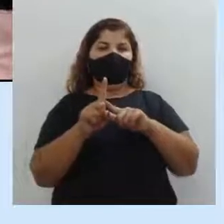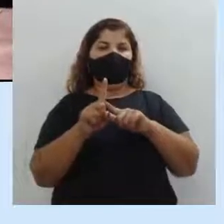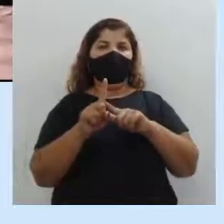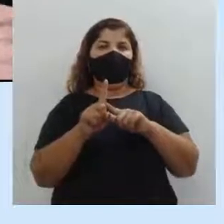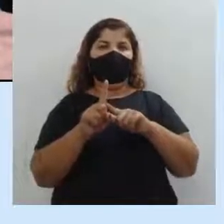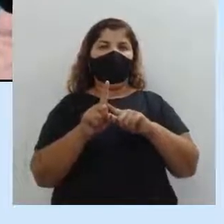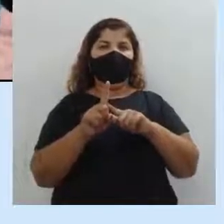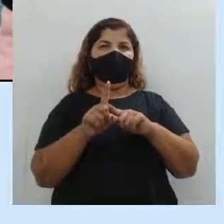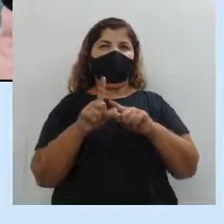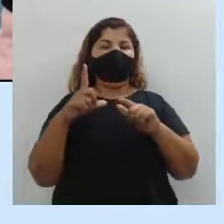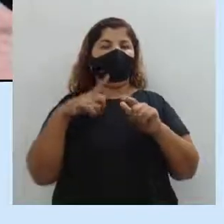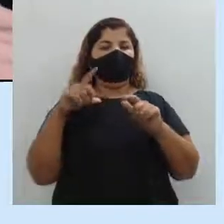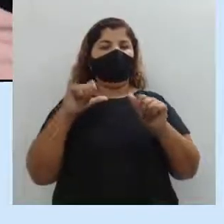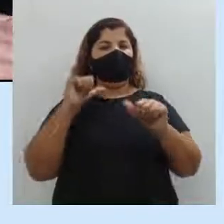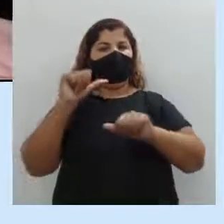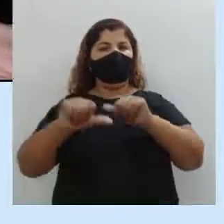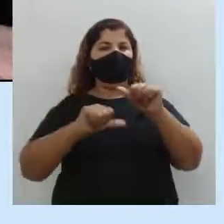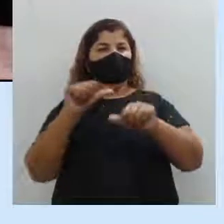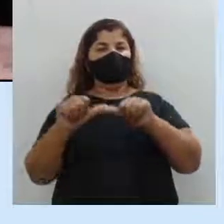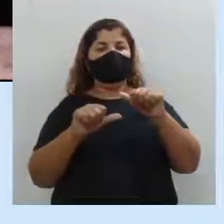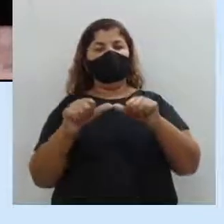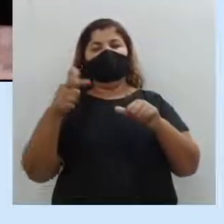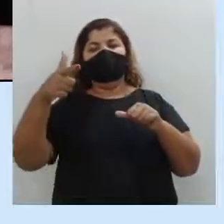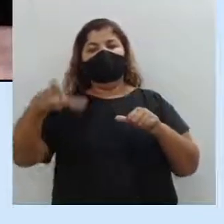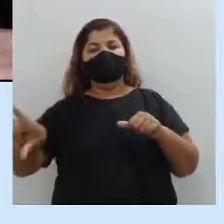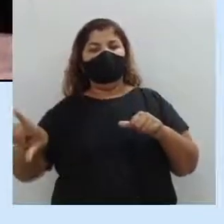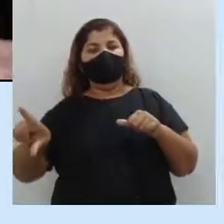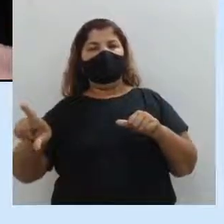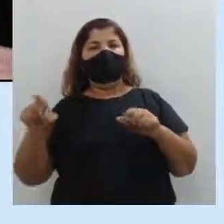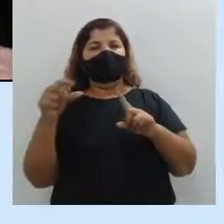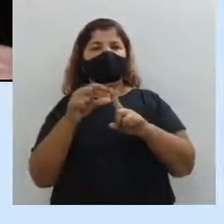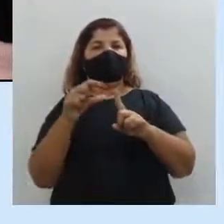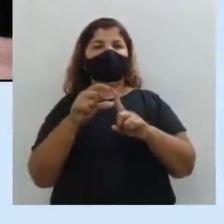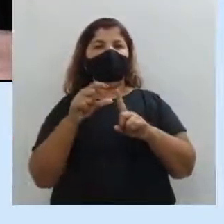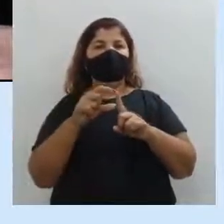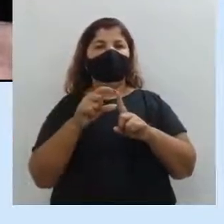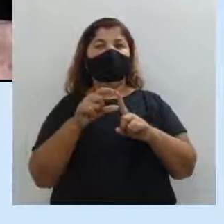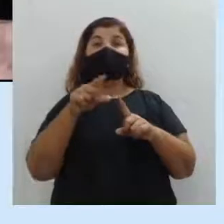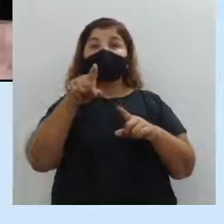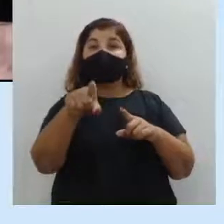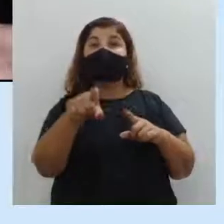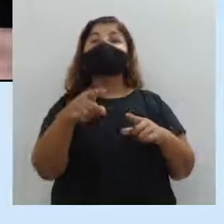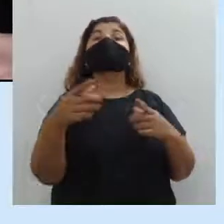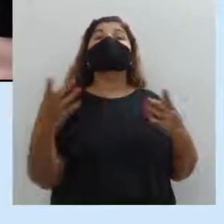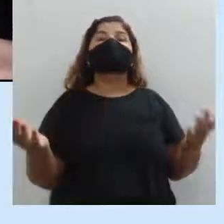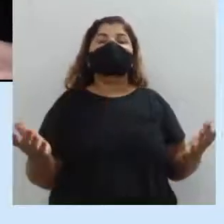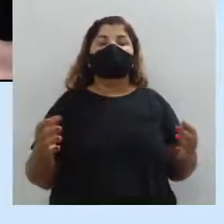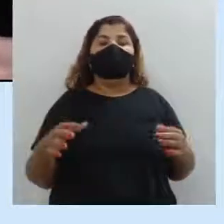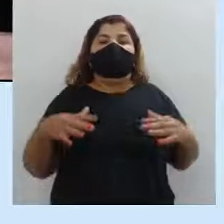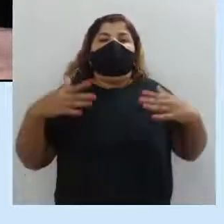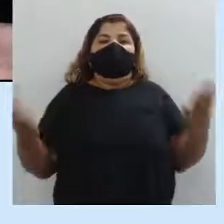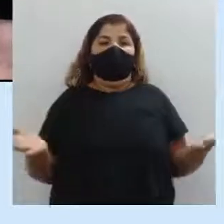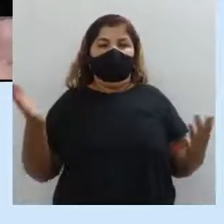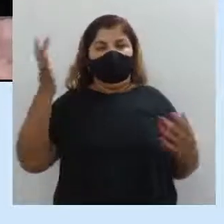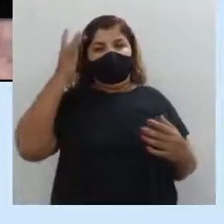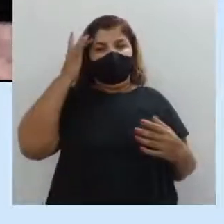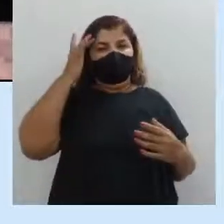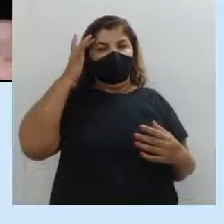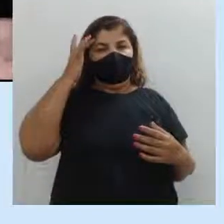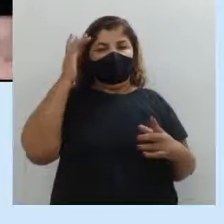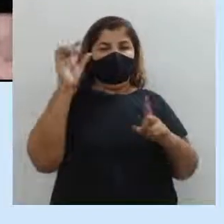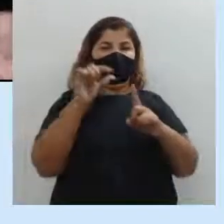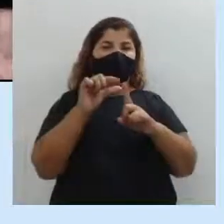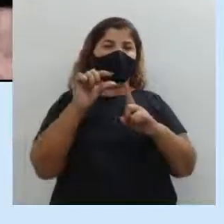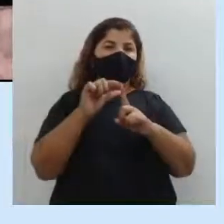está modificando uma outra palavra. Você que está aí, me diz, que palavra é essa que o